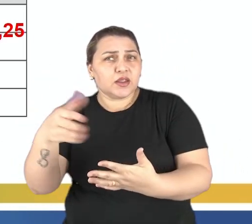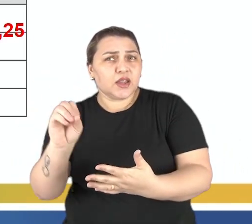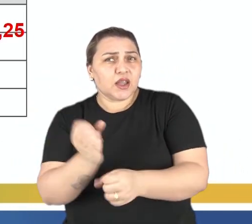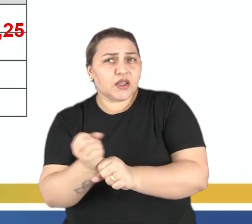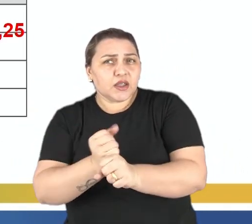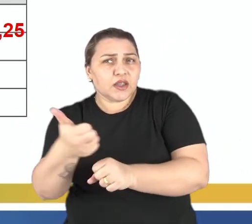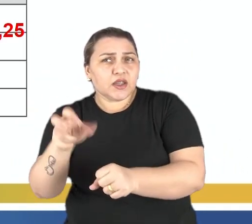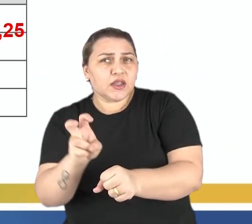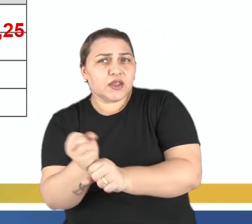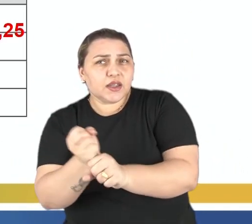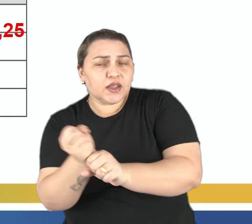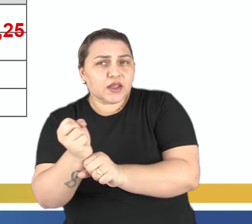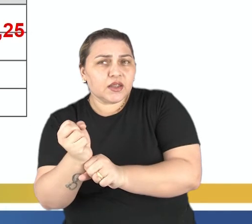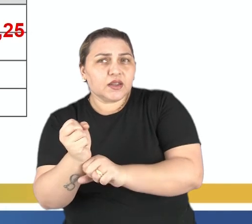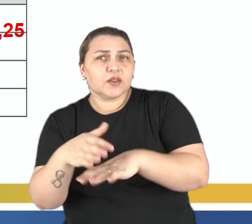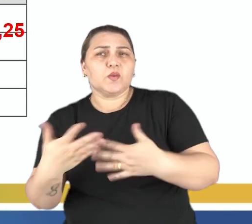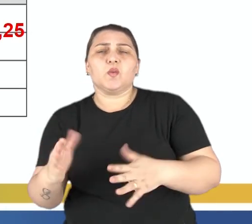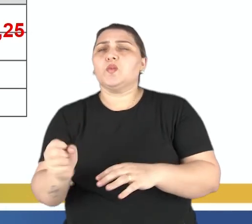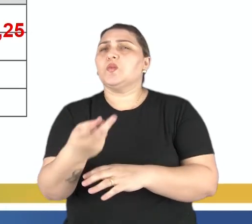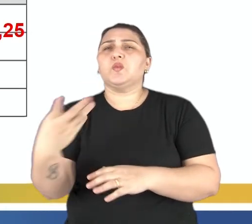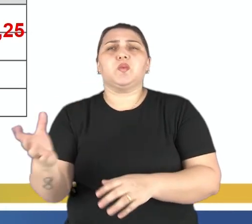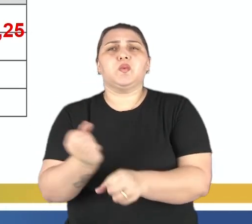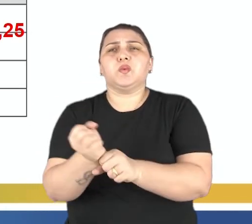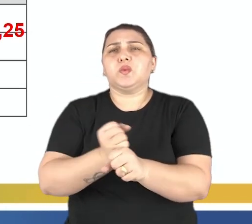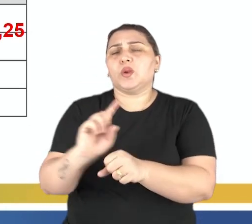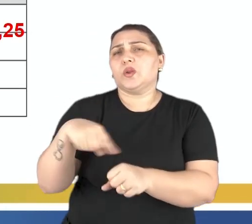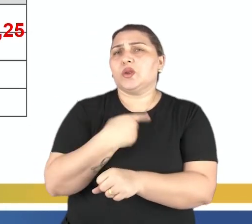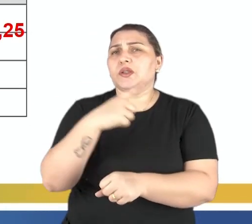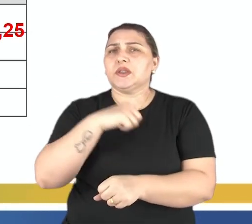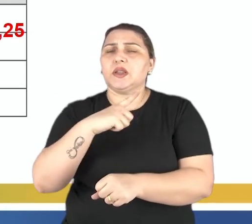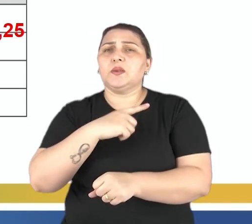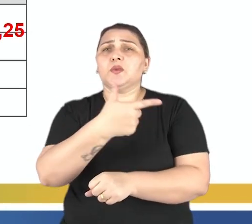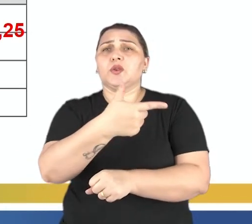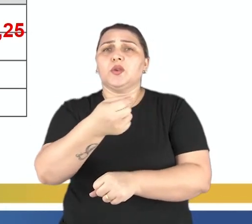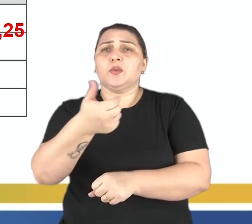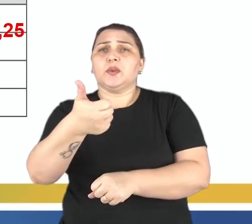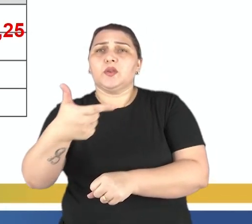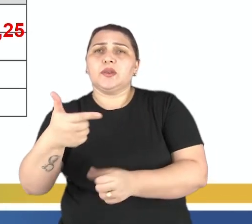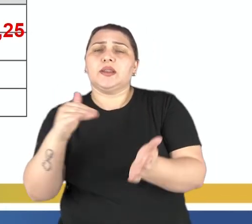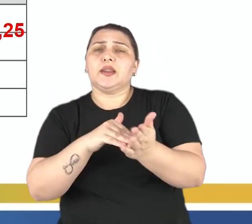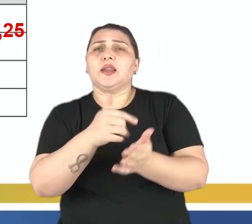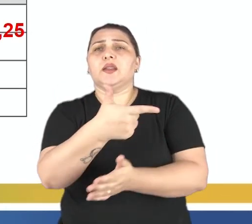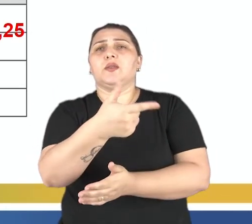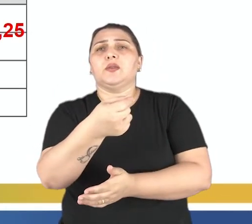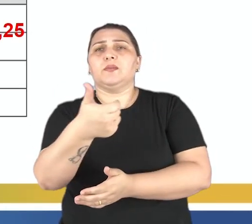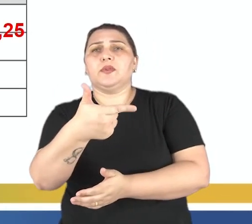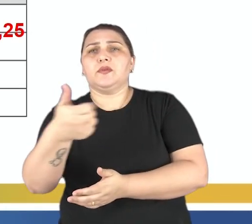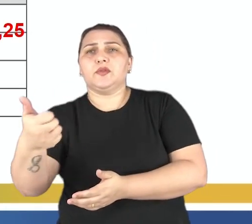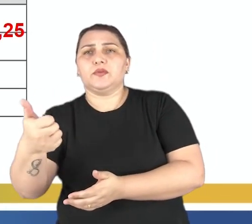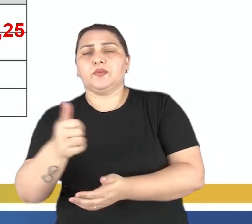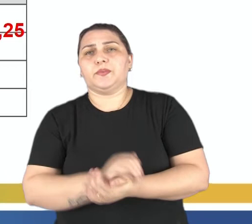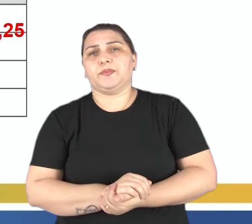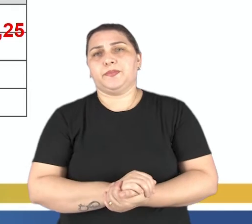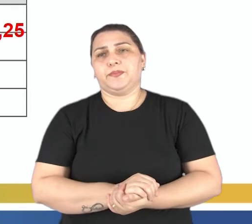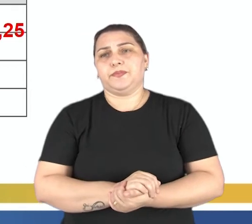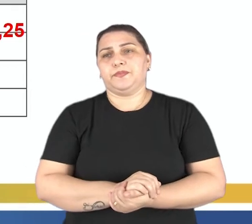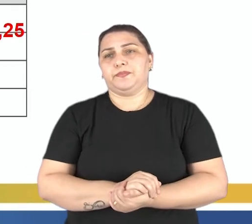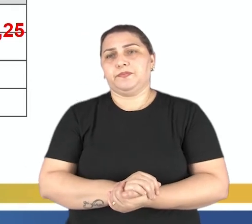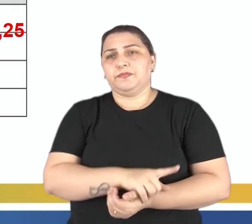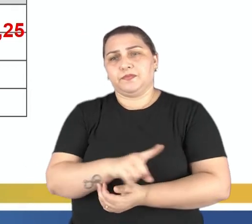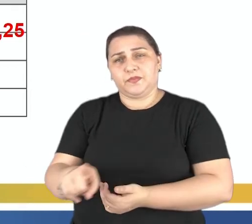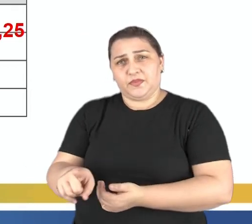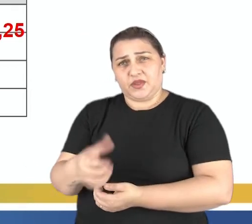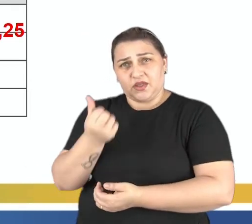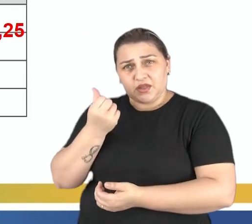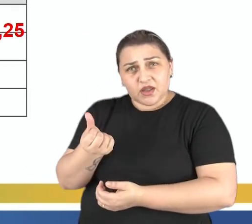10, 15 anos? Quantos anos nós temos aí de 2012 até 2021? Você